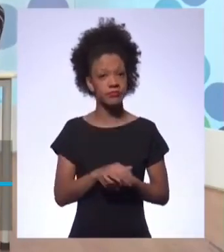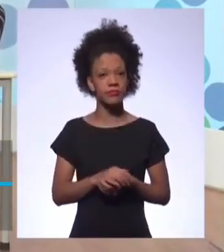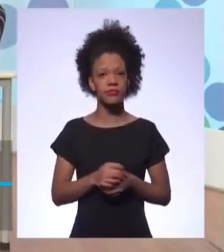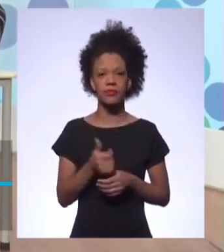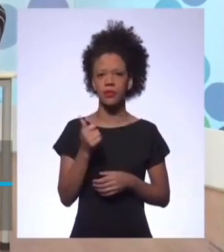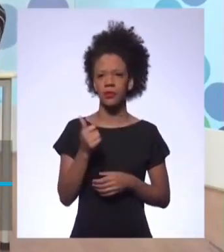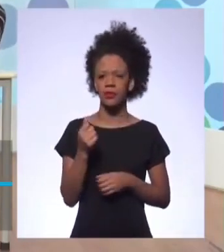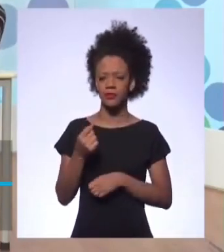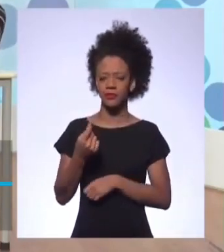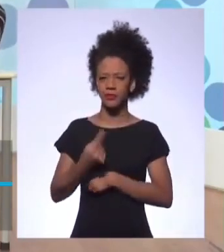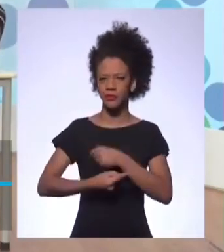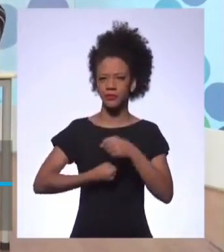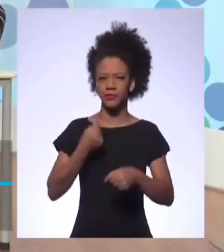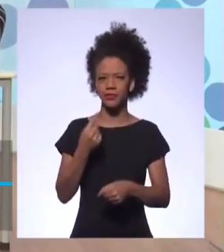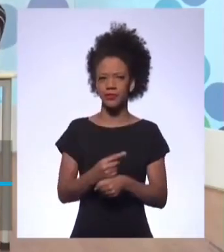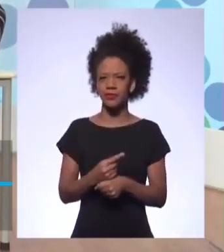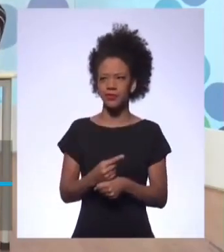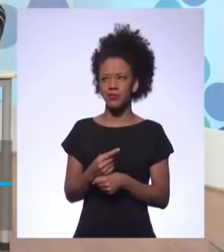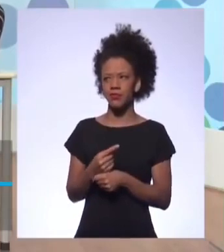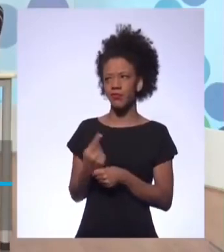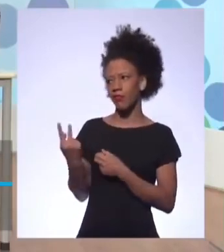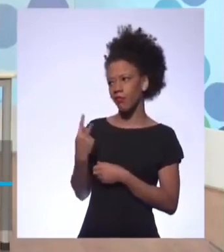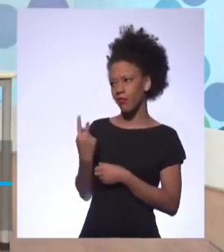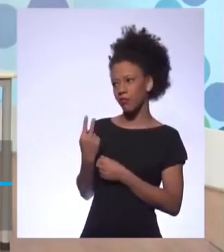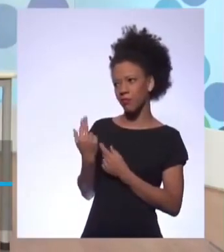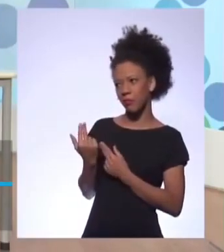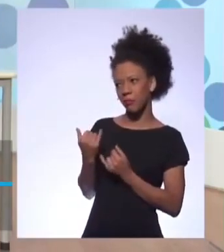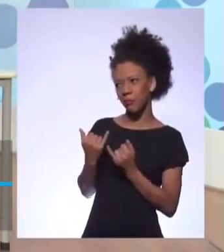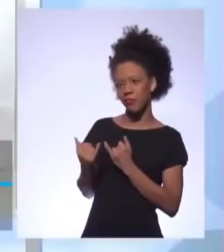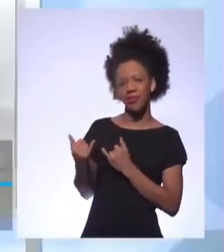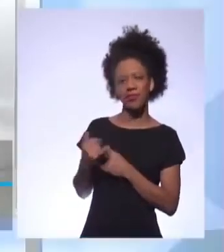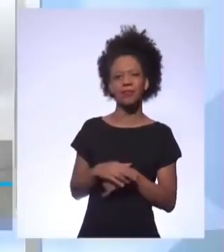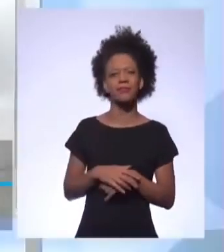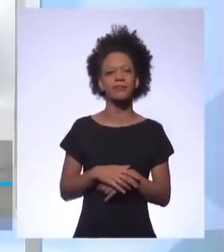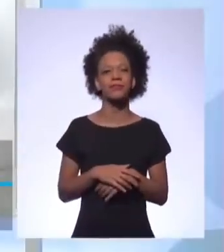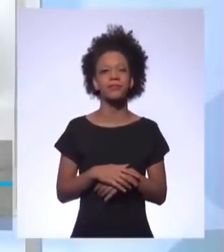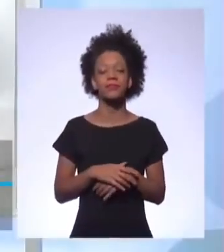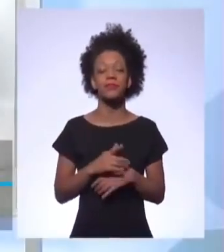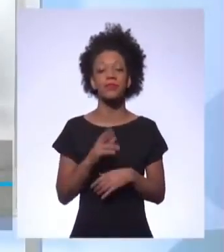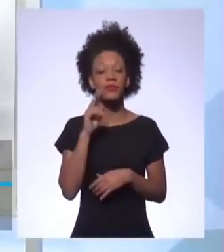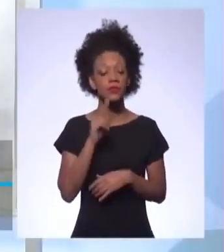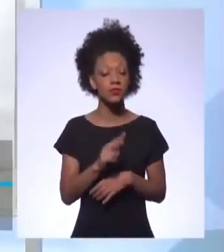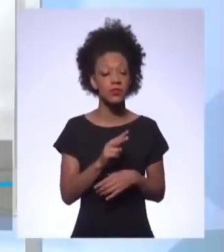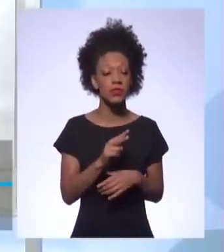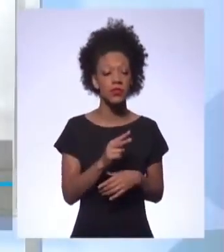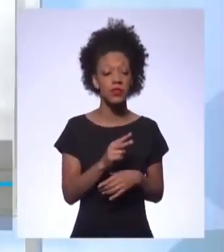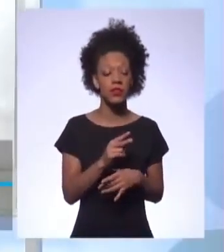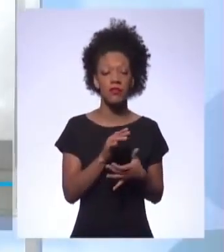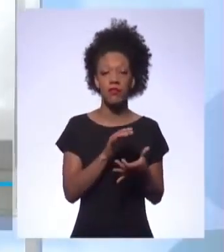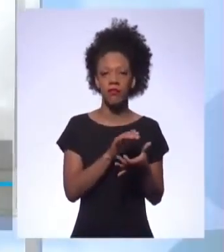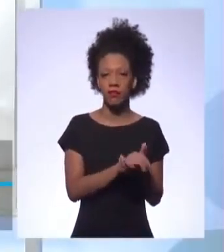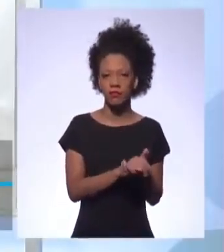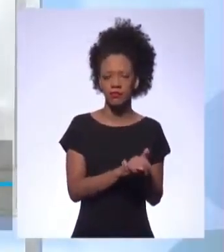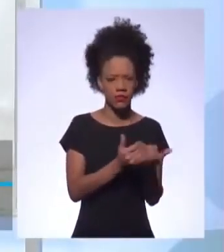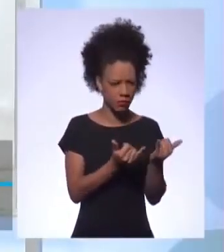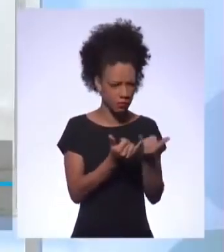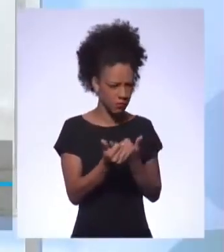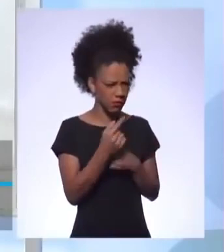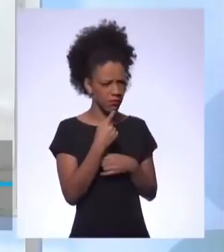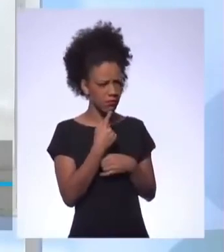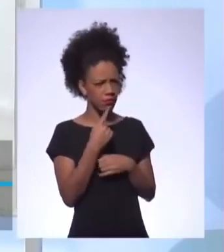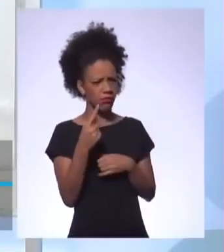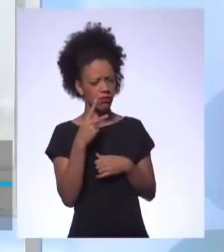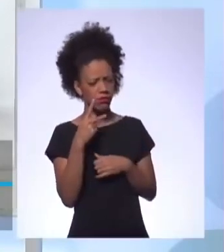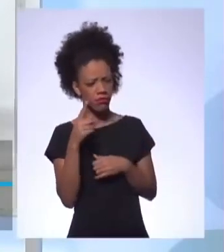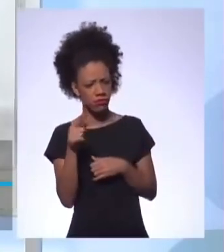um ano trabalhando com você, daqui a pouco a gente fica parecendo também, né? Então, às vezes a gente vê casais, né, que se parecem. Nossa,